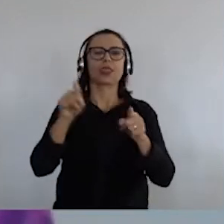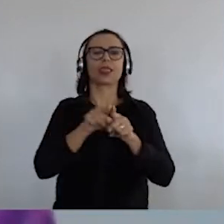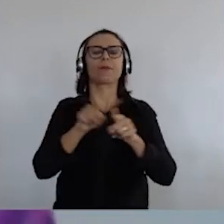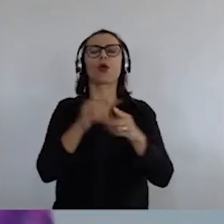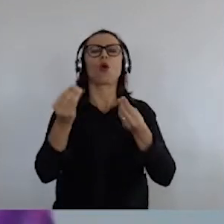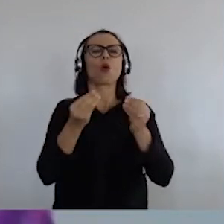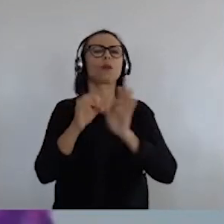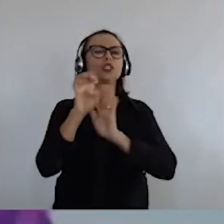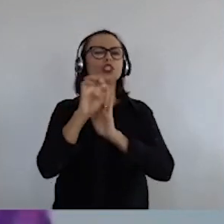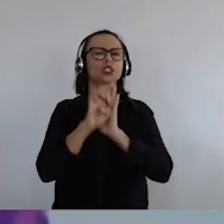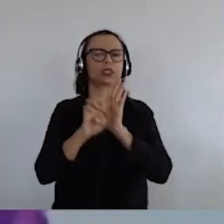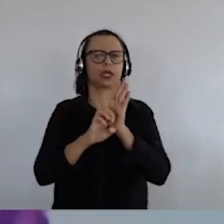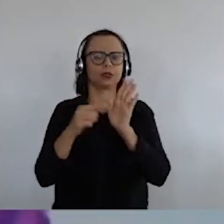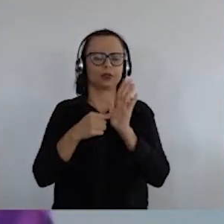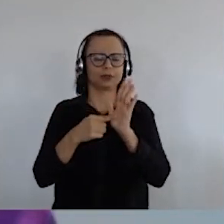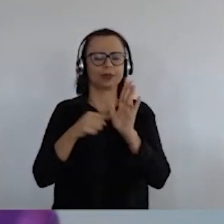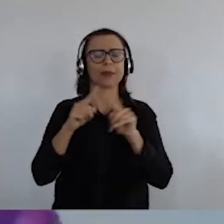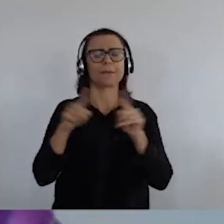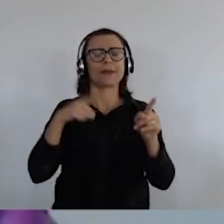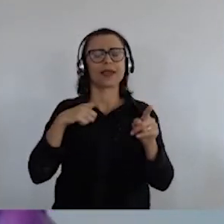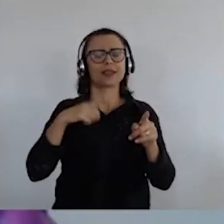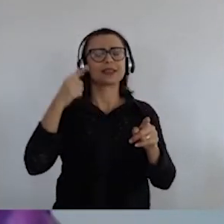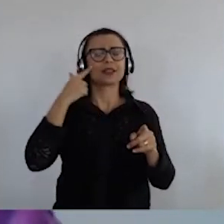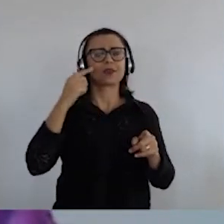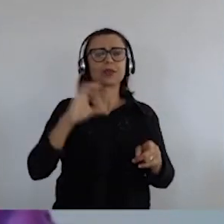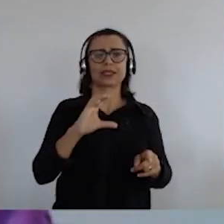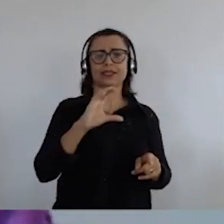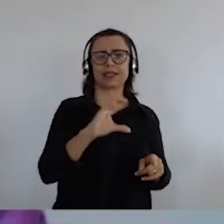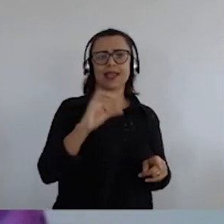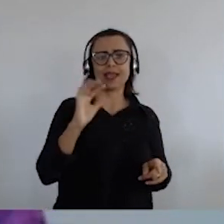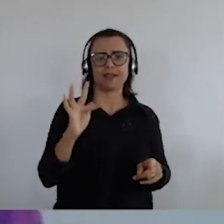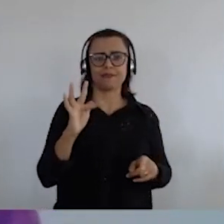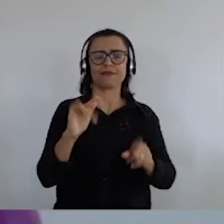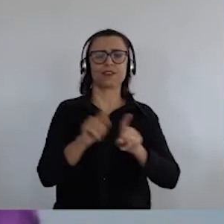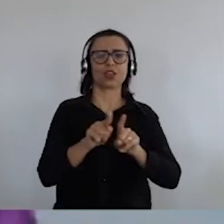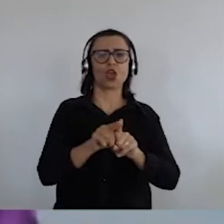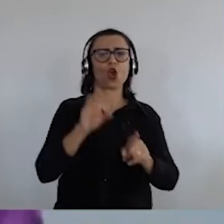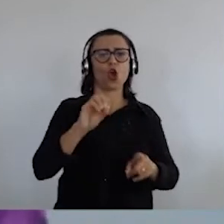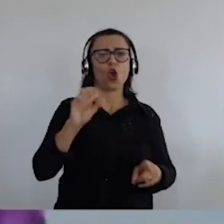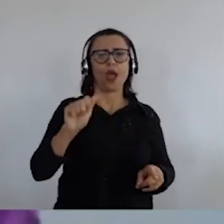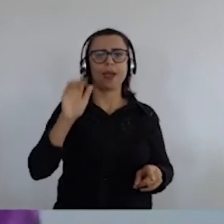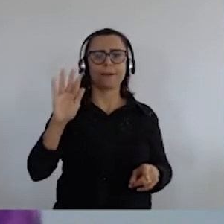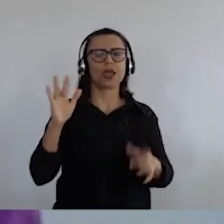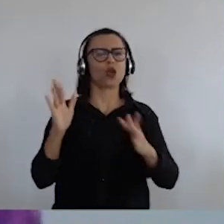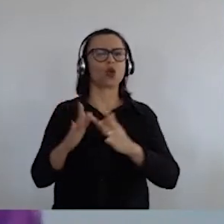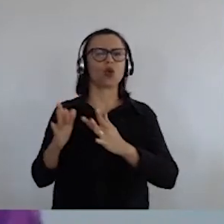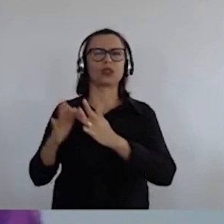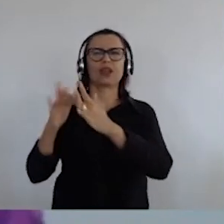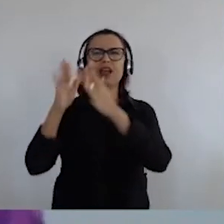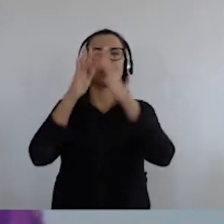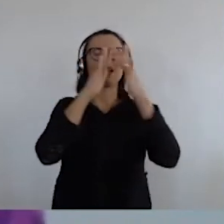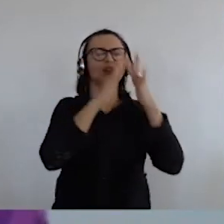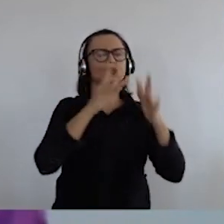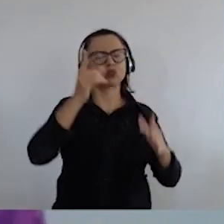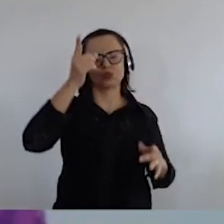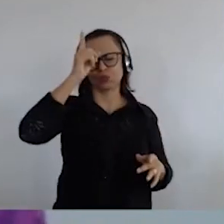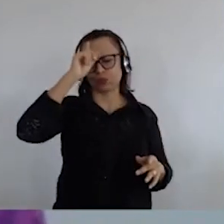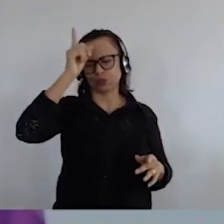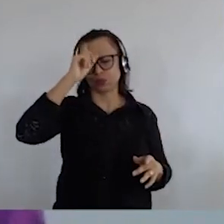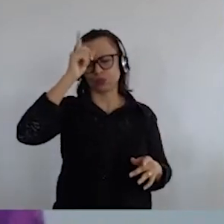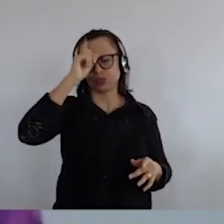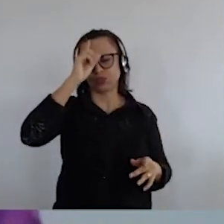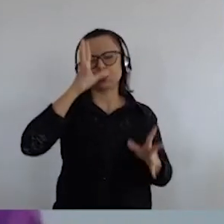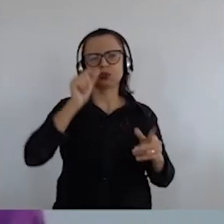Estatuto. Ressaltando, no entanto, que o CFOAB mantém contato diário com todas as seccionais, para